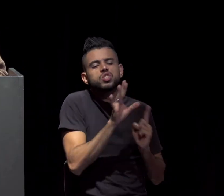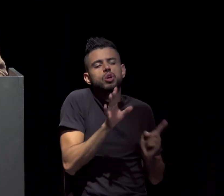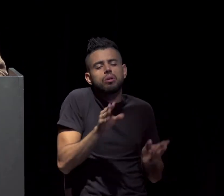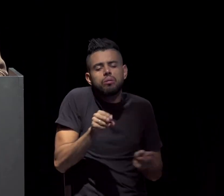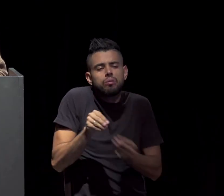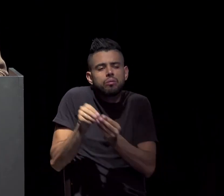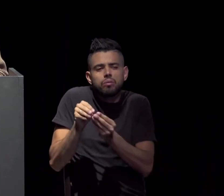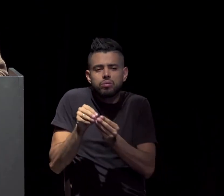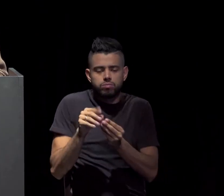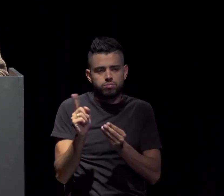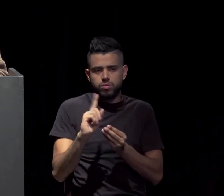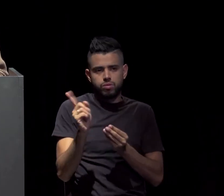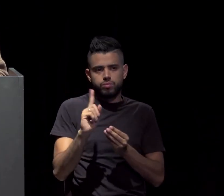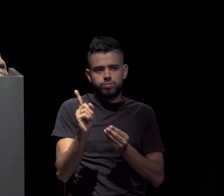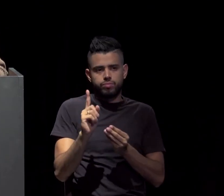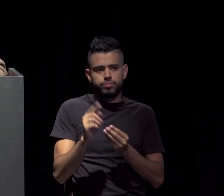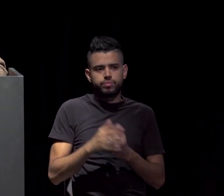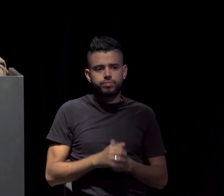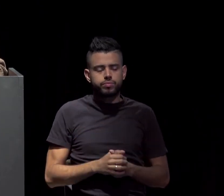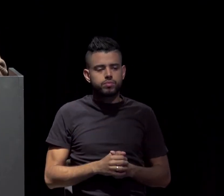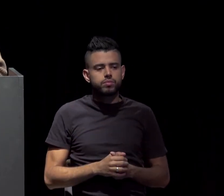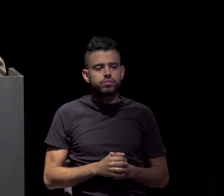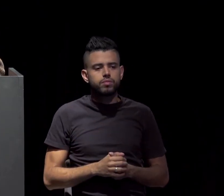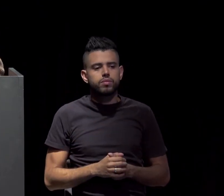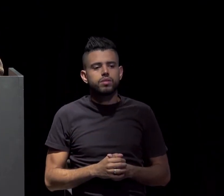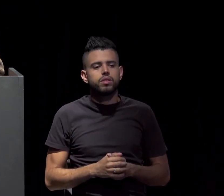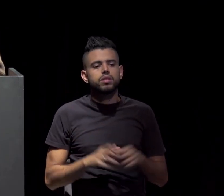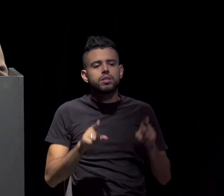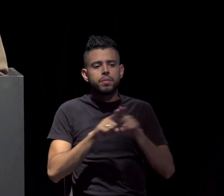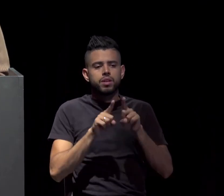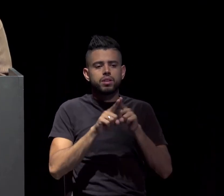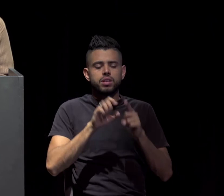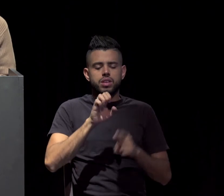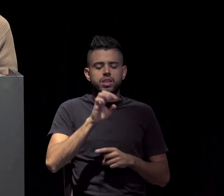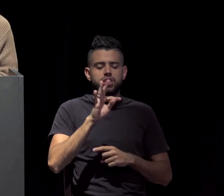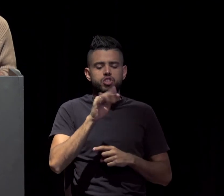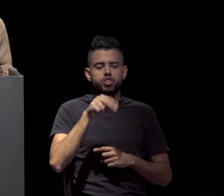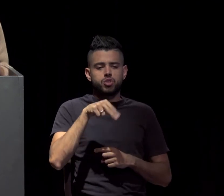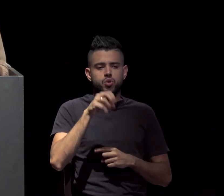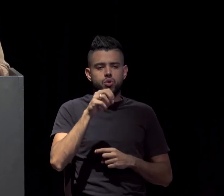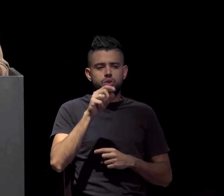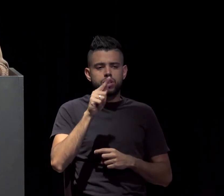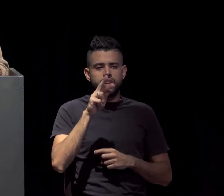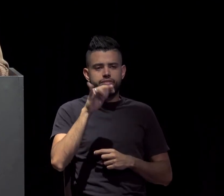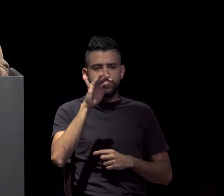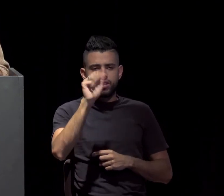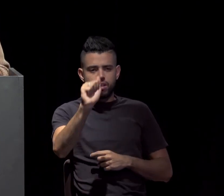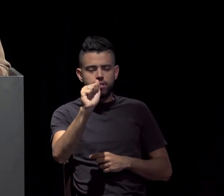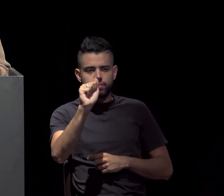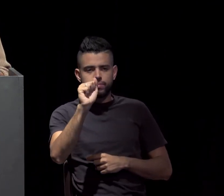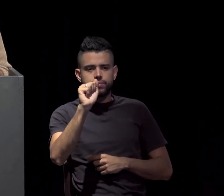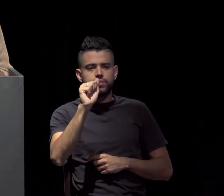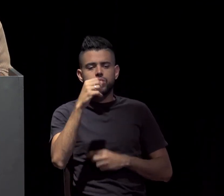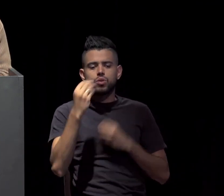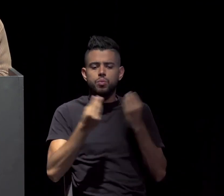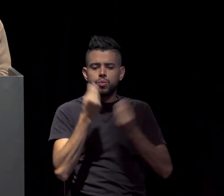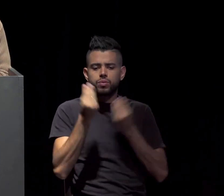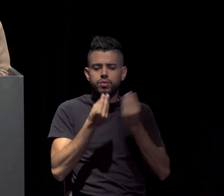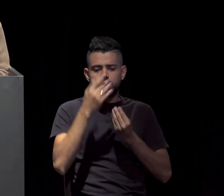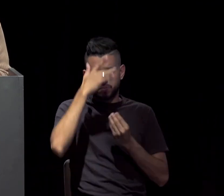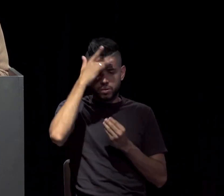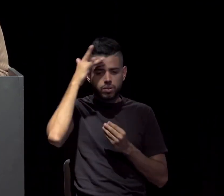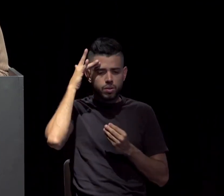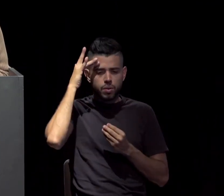etnografia. Nós recuperamos o trabalho etnográfico na década de 80, a partir daquela lógica, de que o bom